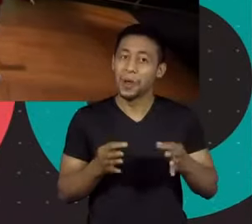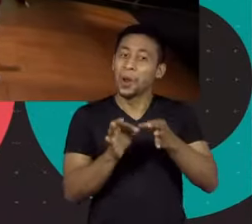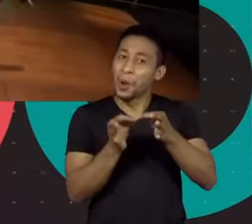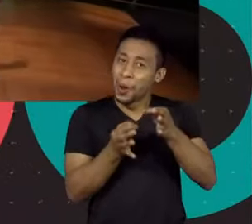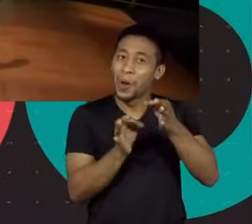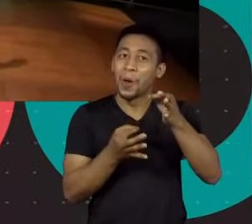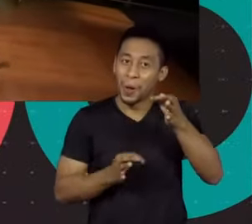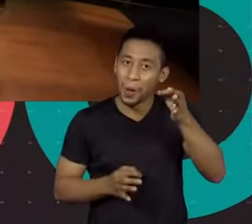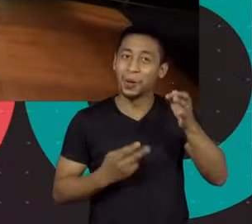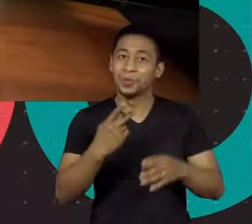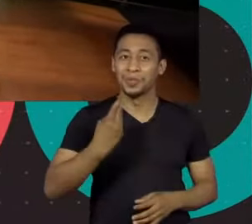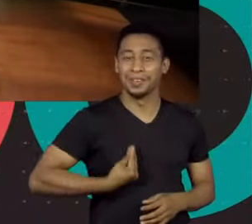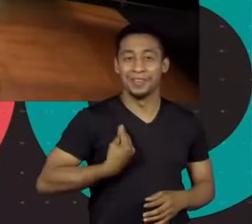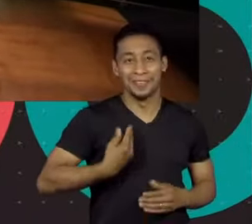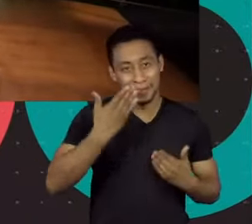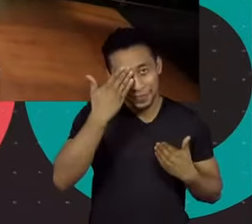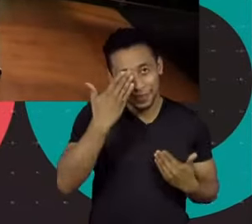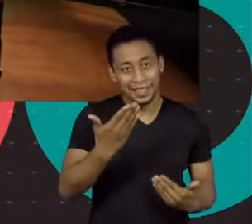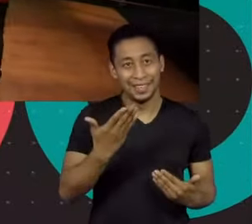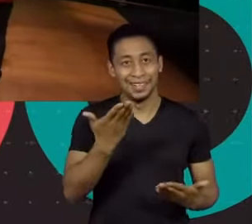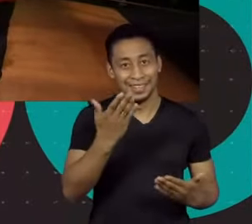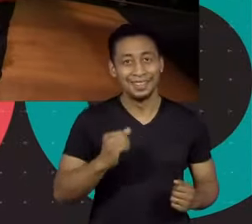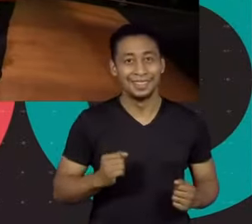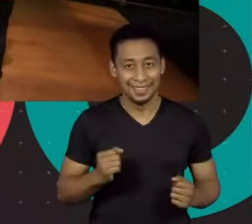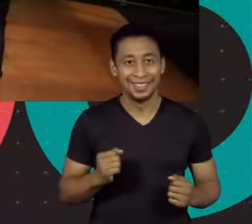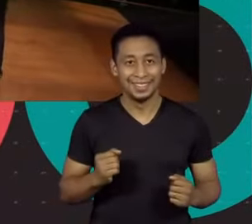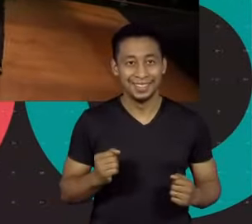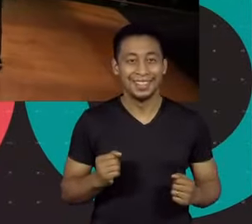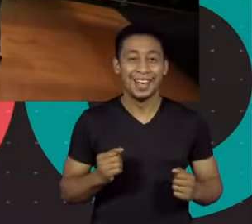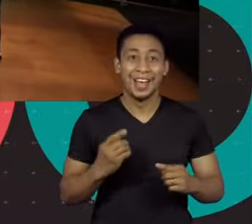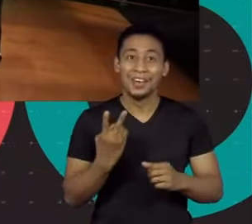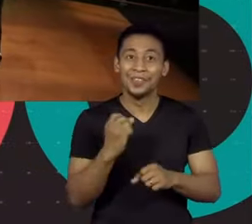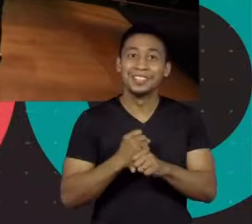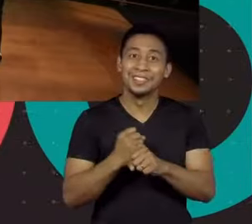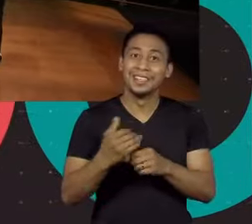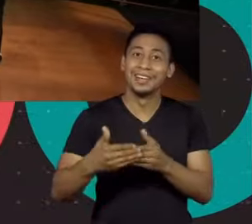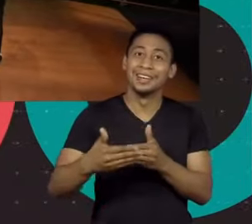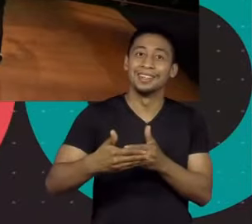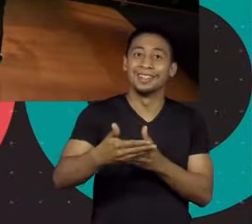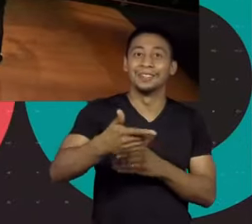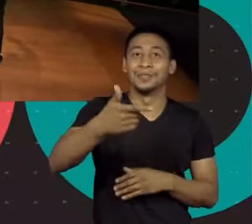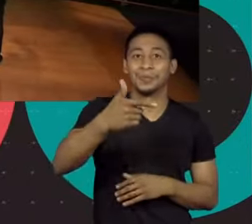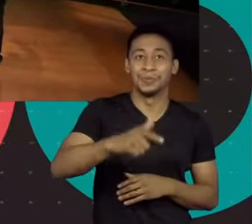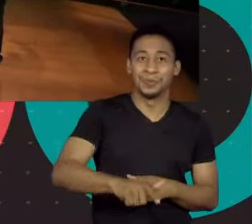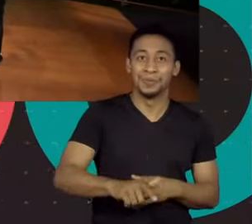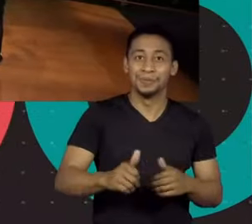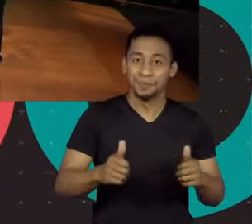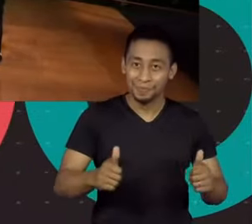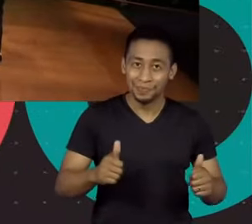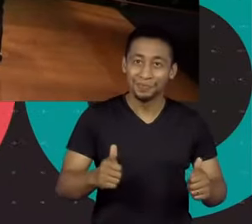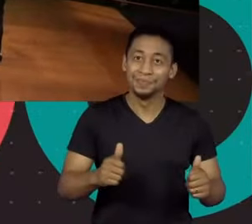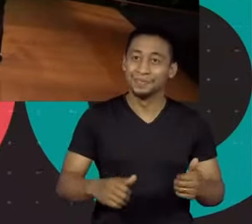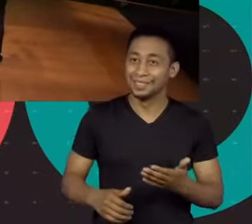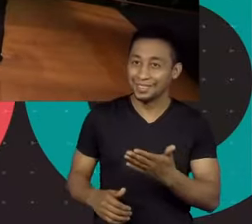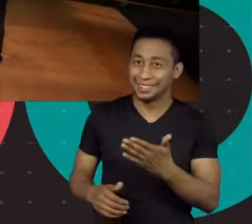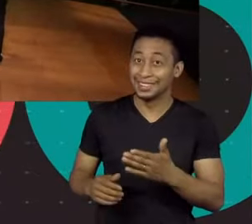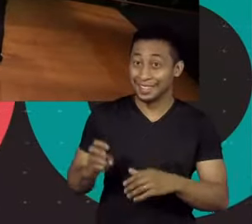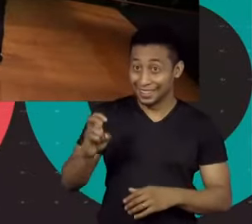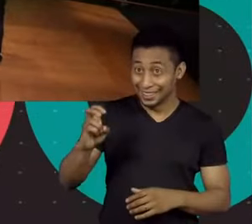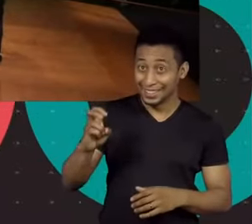sua vida. Obrigada, viu, maestro? Daqui 20 anos eu passo no programa outra vez, aí vocês me... Isso, aí a gente conta o resto. Vai ter mais